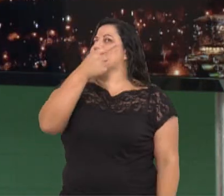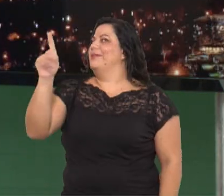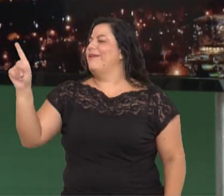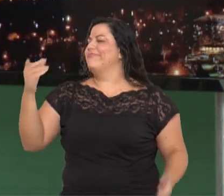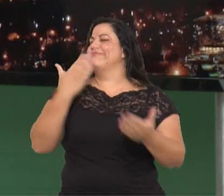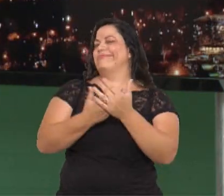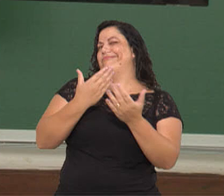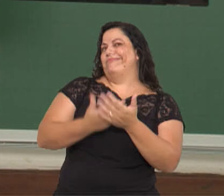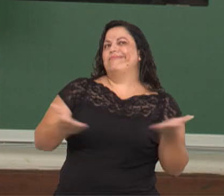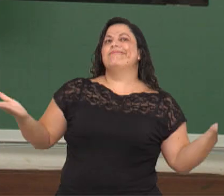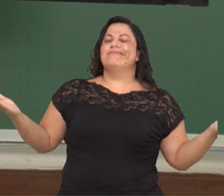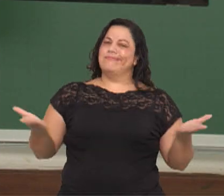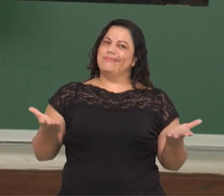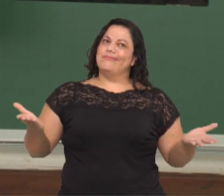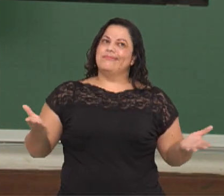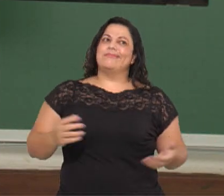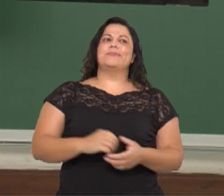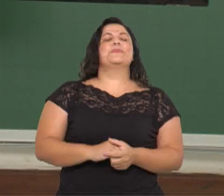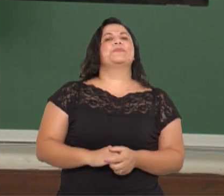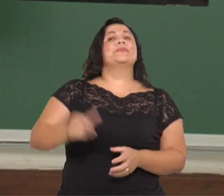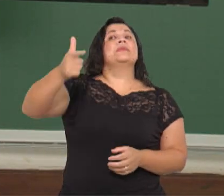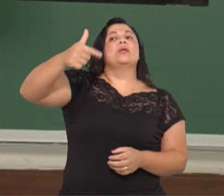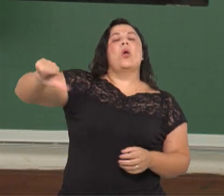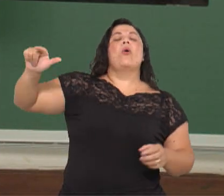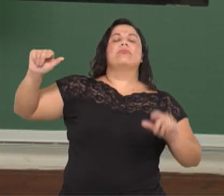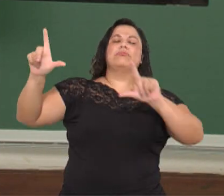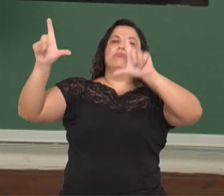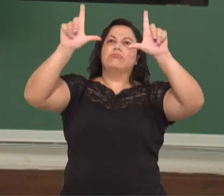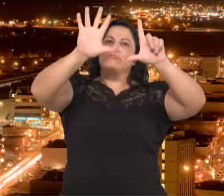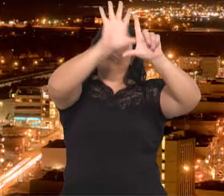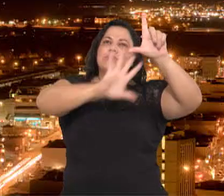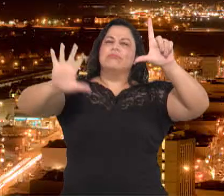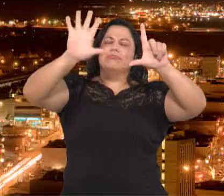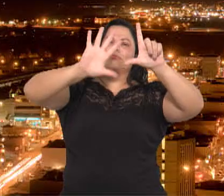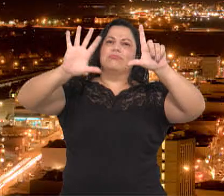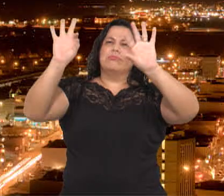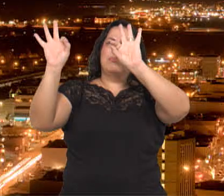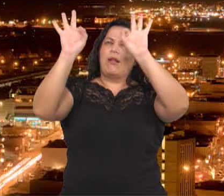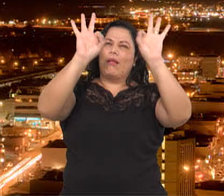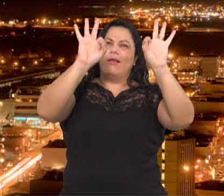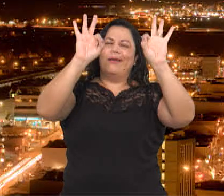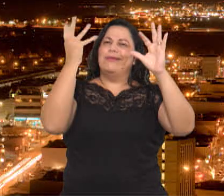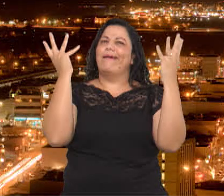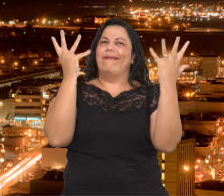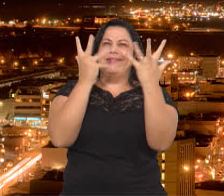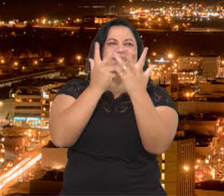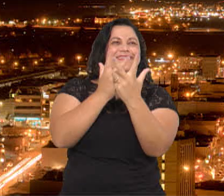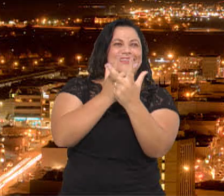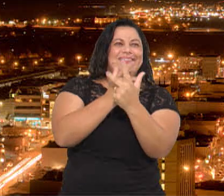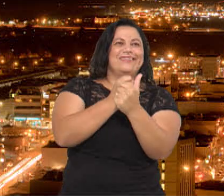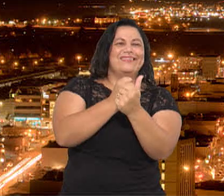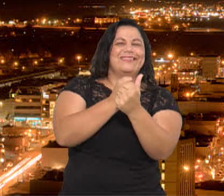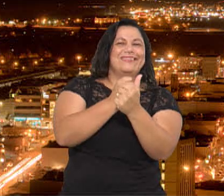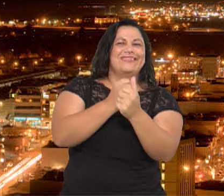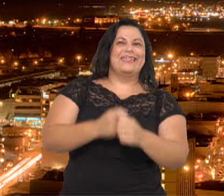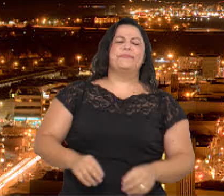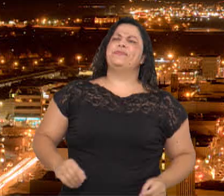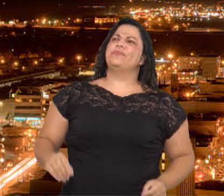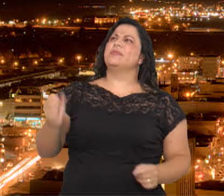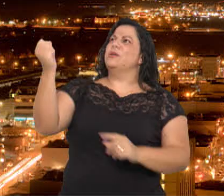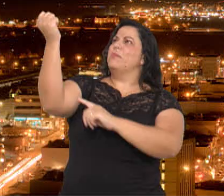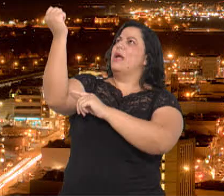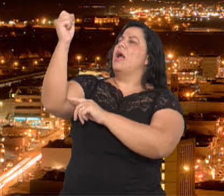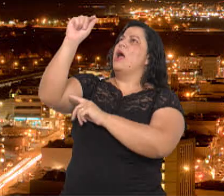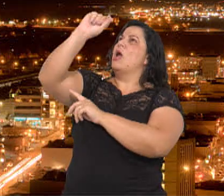de hoje. Olhem outra imagem que eu trouxe para vocês. Bonita, né? Então essa imagem, ela está mostrando uma superlua